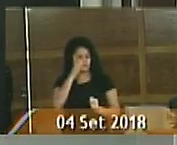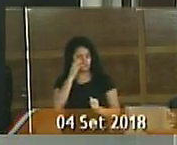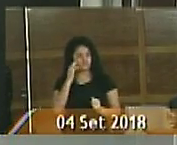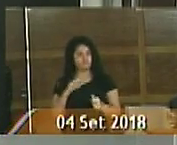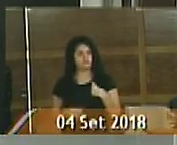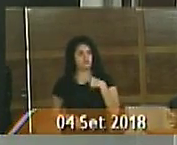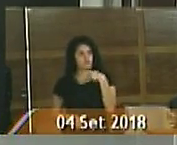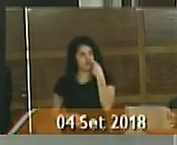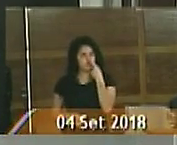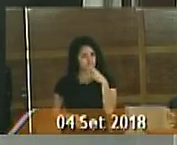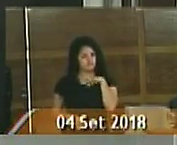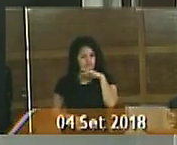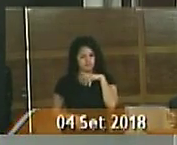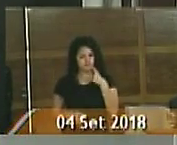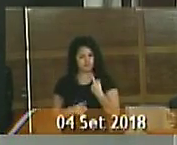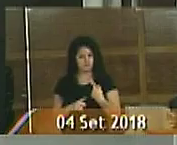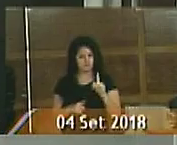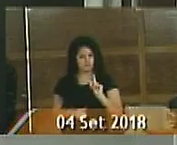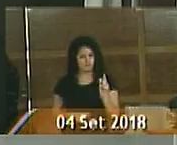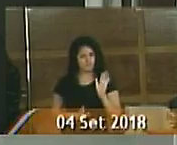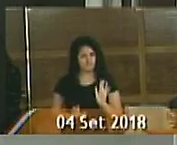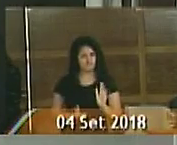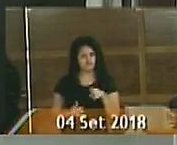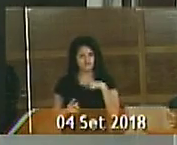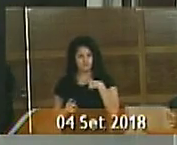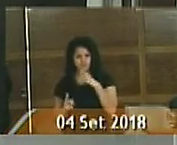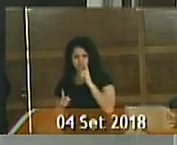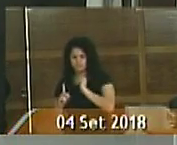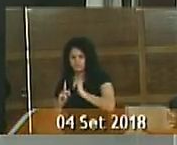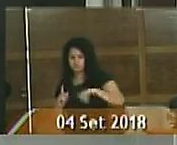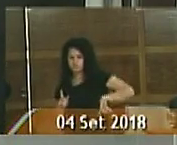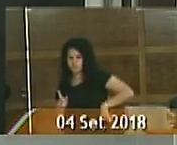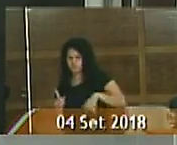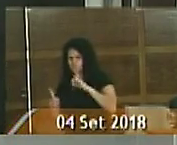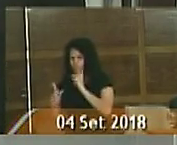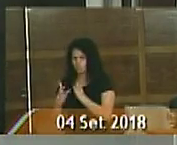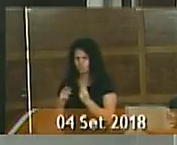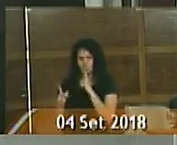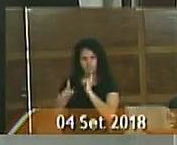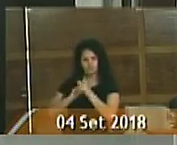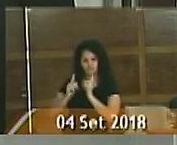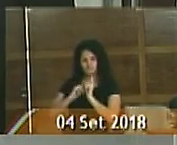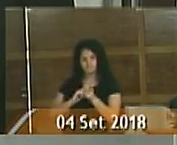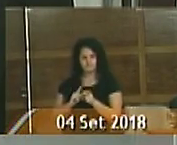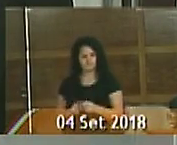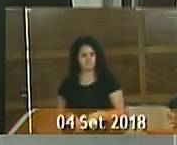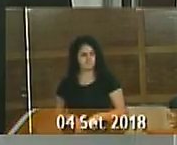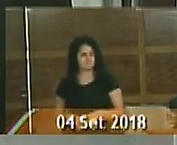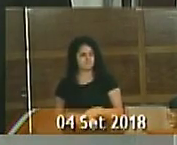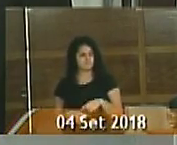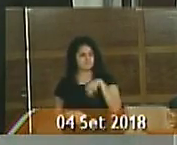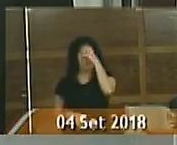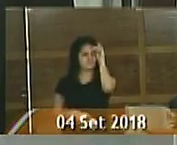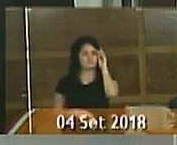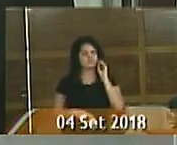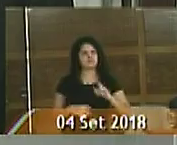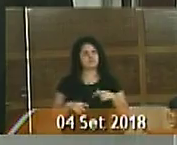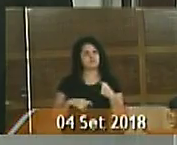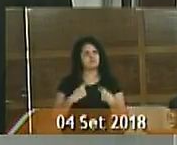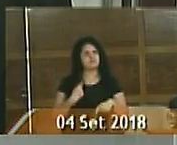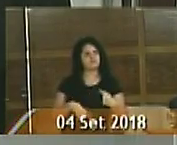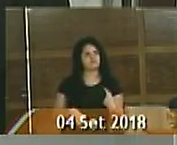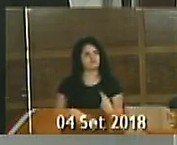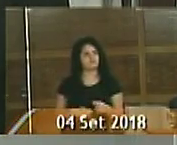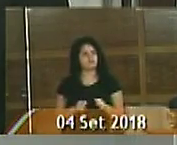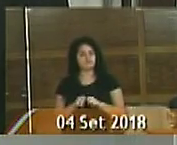besteira, não, tá? E fui muito criticado pelos aqueles politiqueiros sem vergonha, que fica de plantão, que